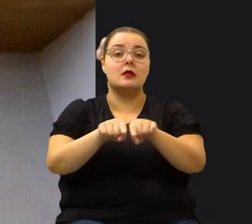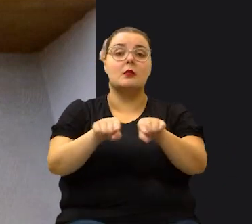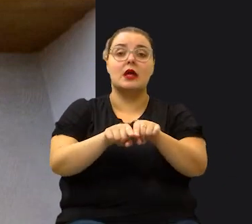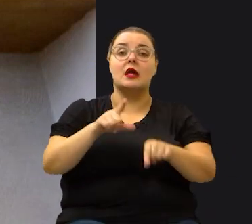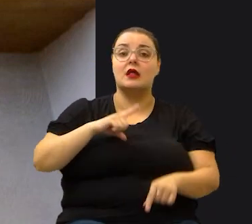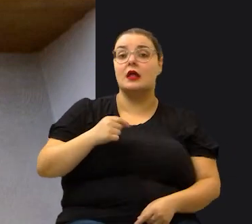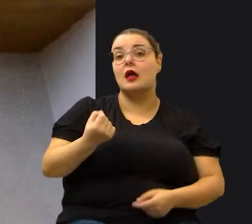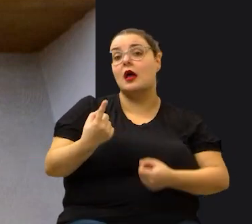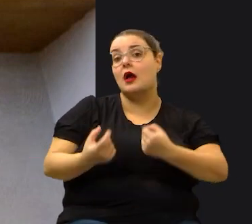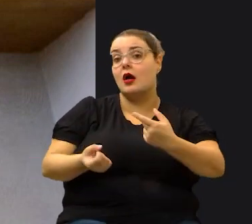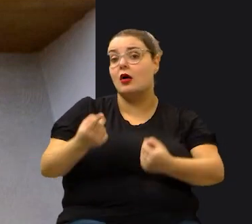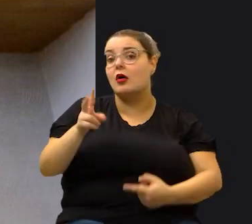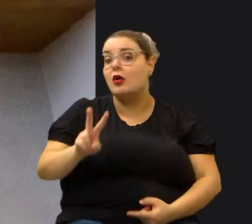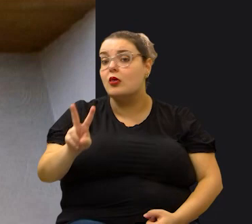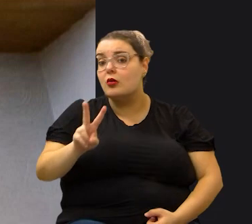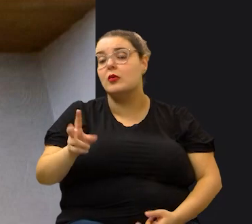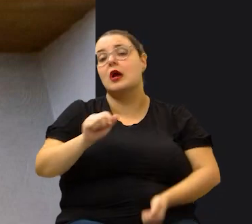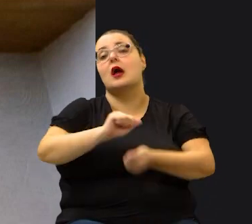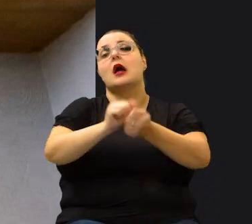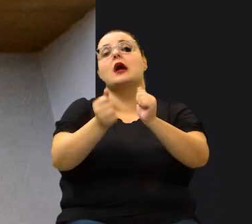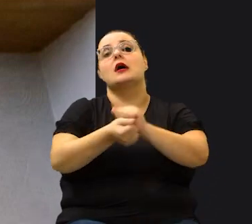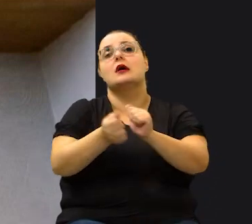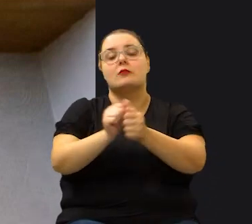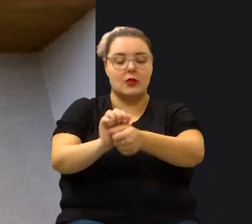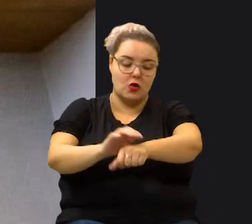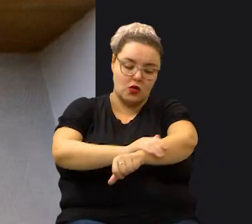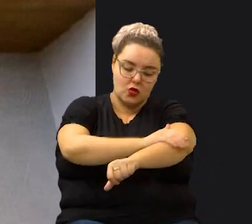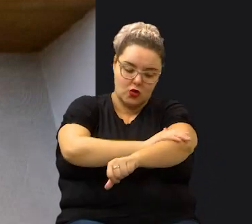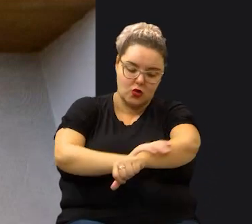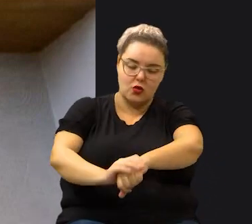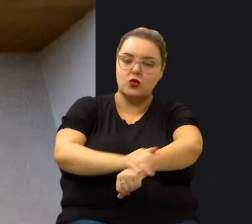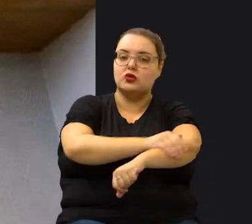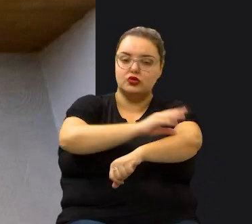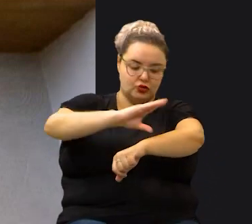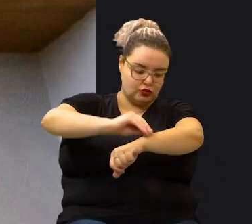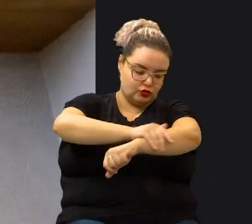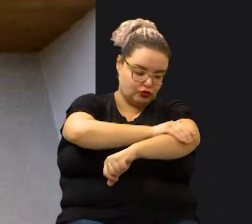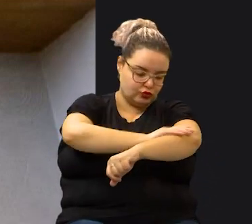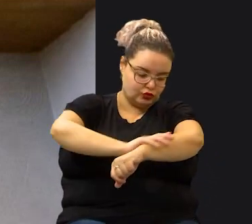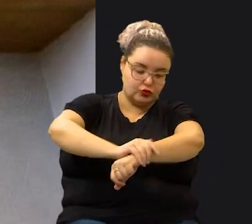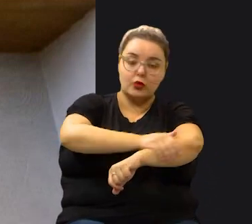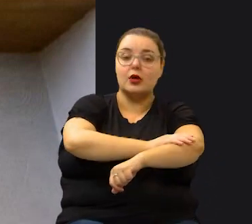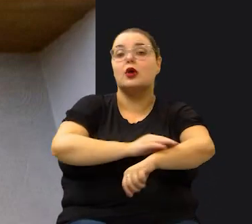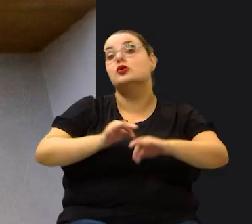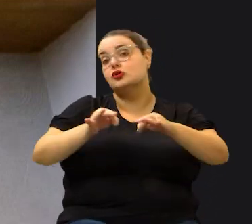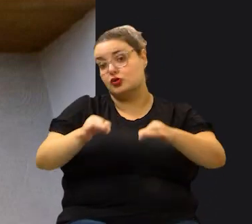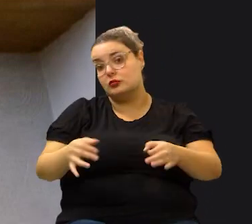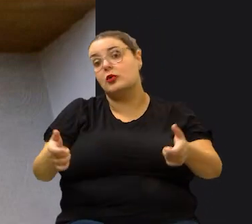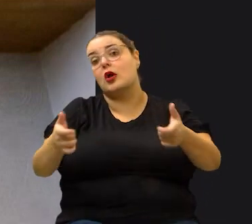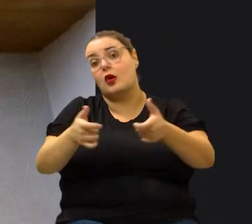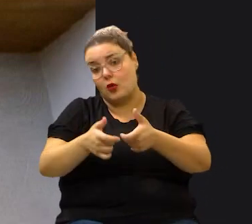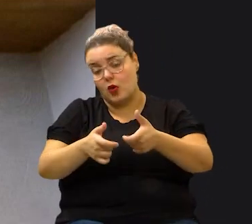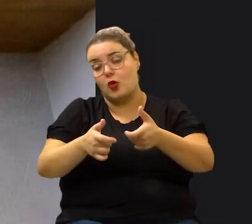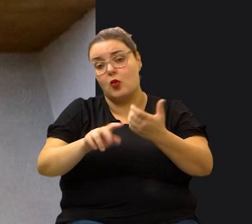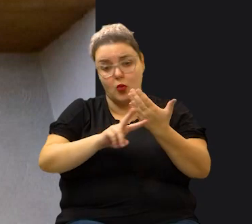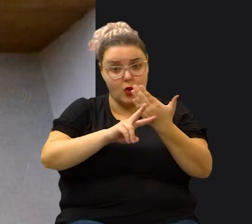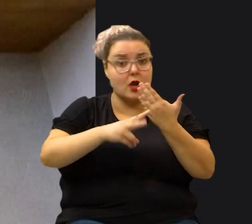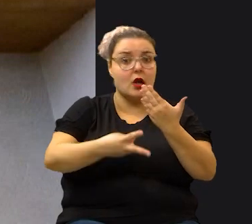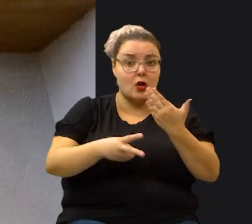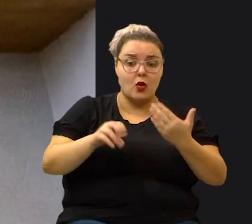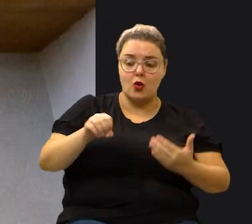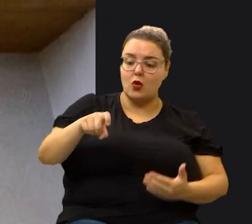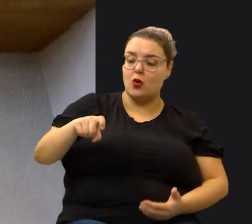a gente hoje já tem até algumas vitaminas que já são adaptadas para a pele, na forma de cremes e pomada, justamente para diminuir o